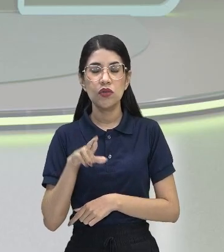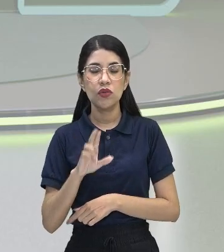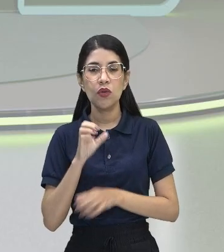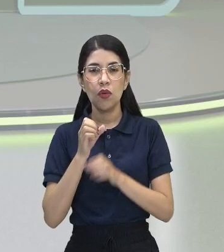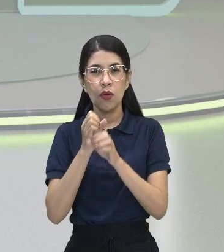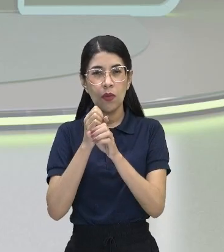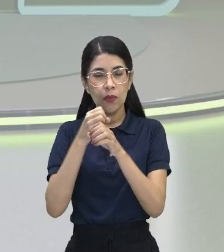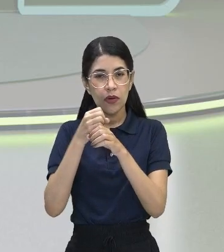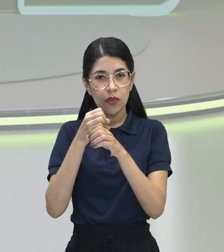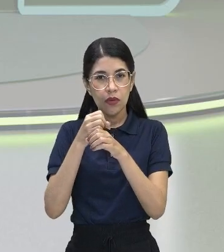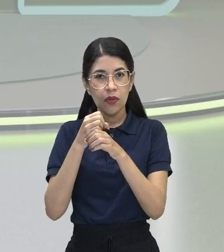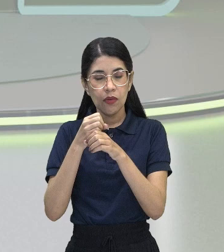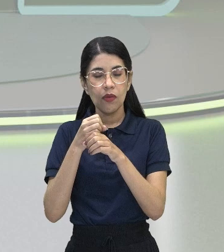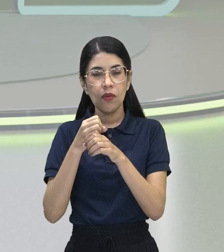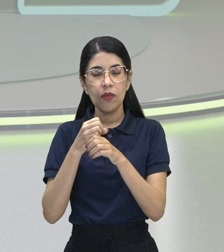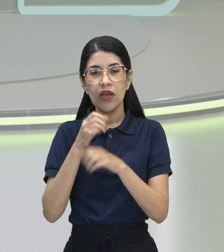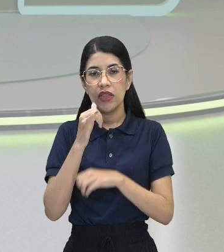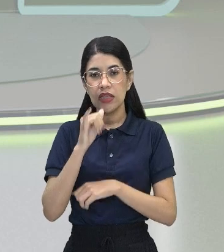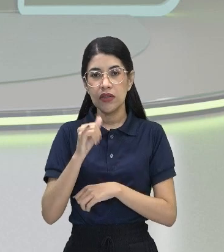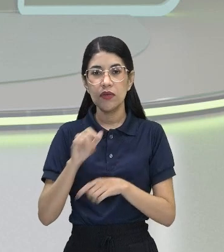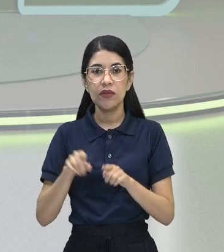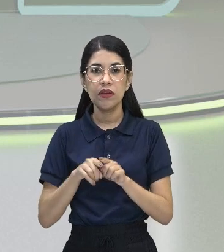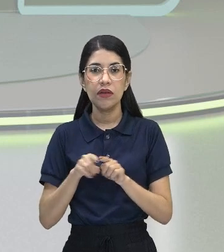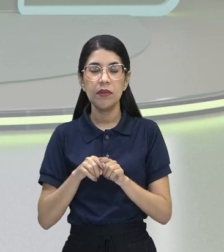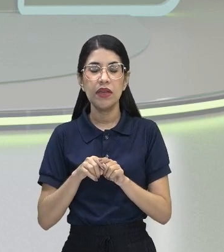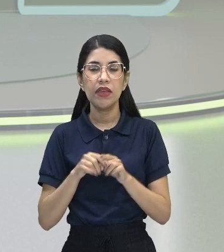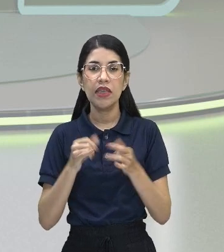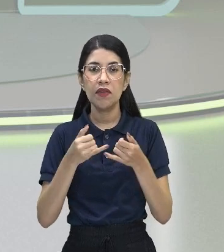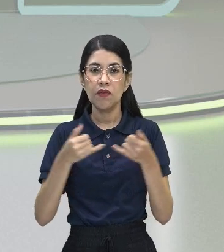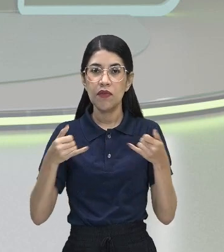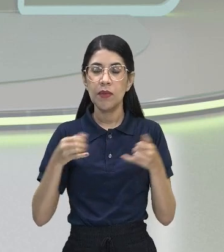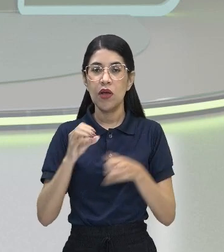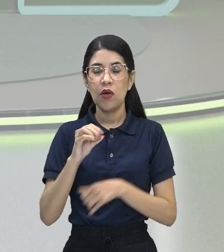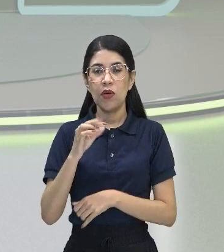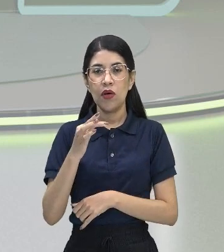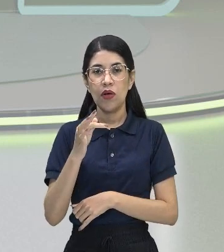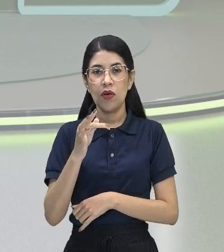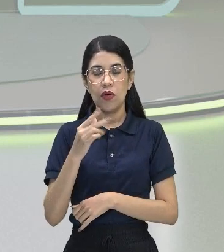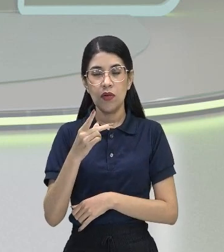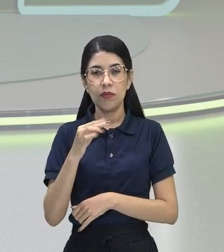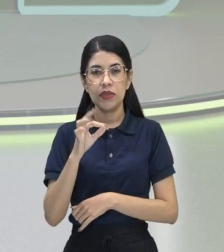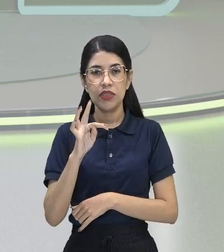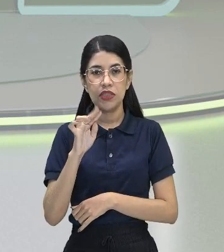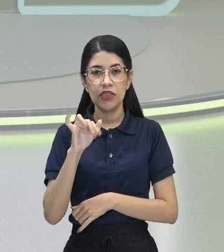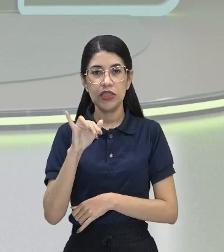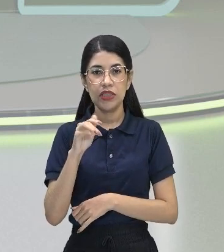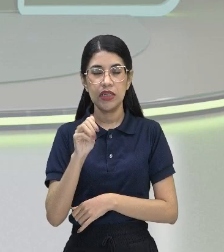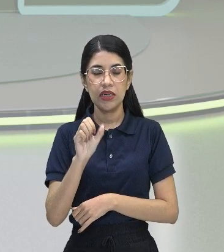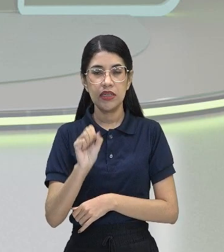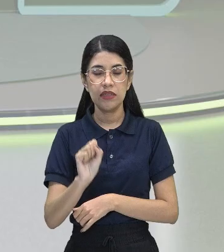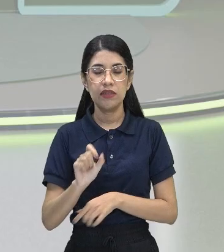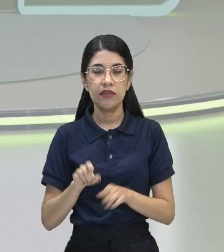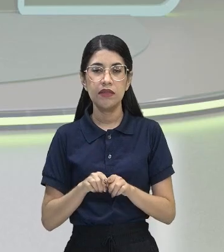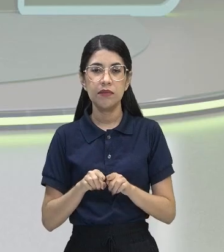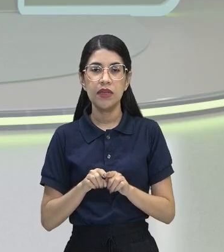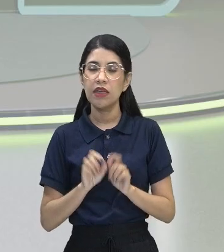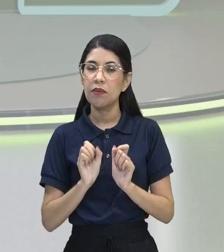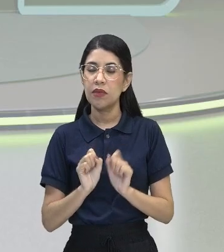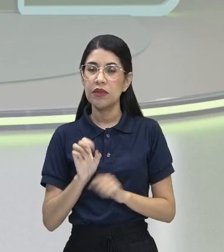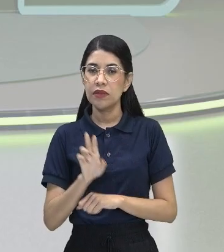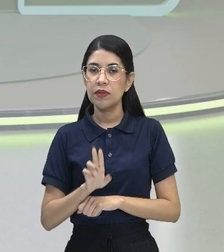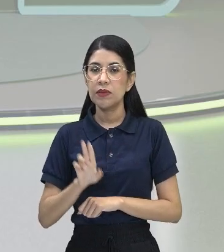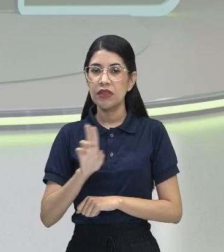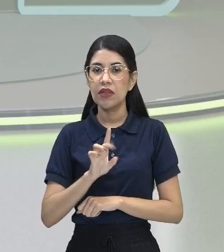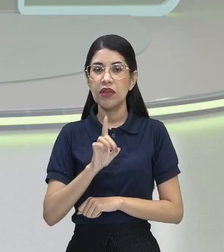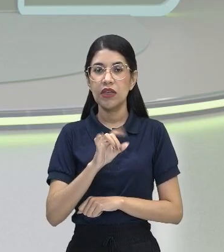microscópios eletrônicos e fibras óticas. Aí é onde eu tenho a aplicabilidade,